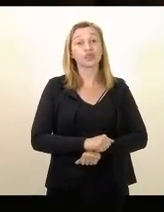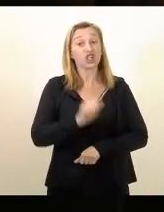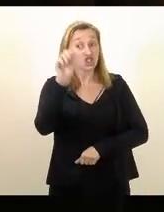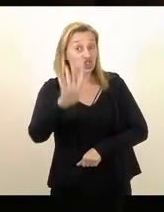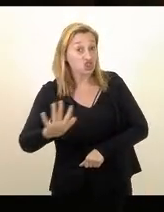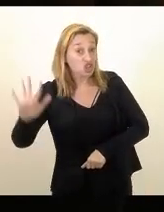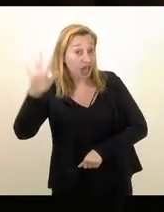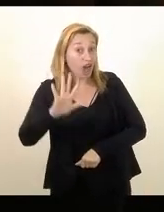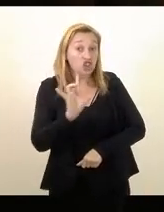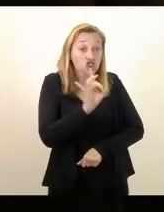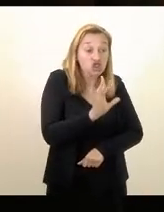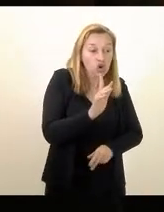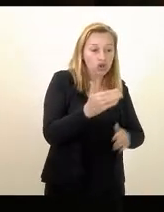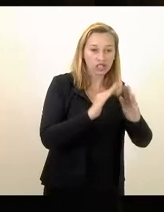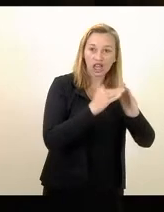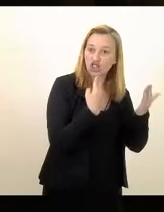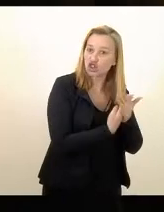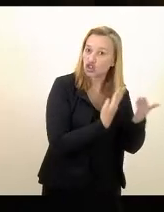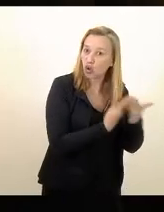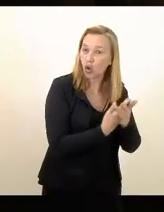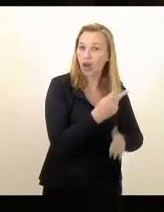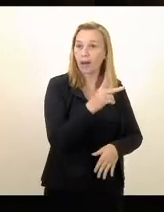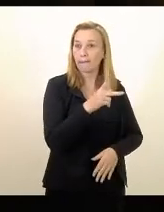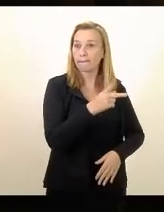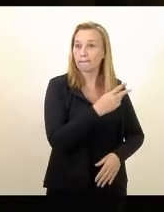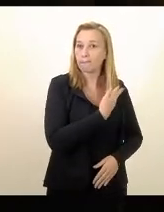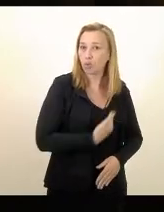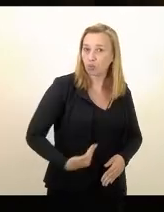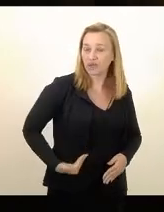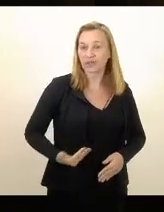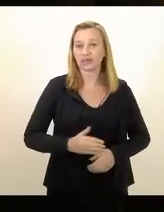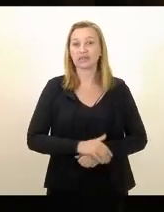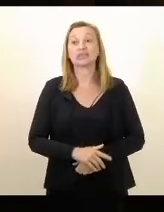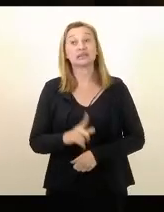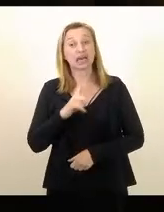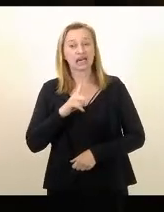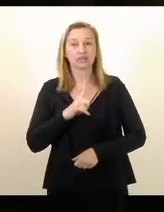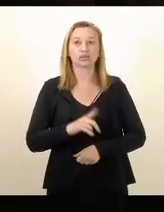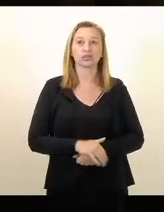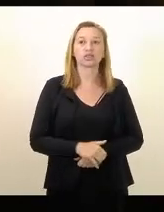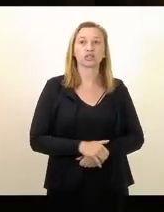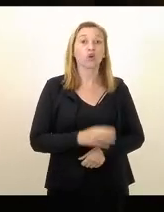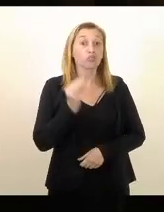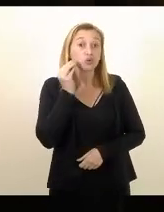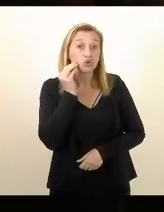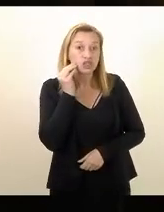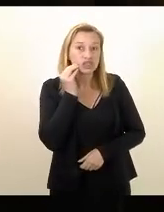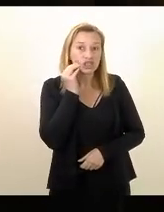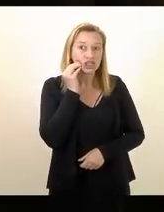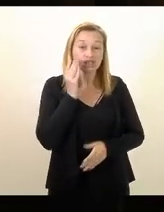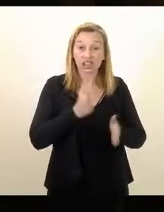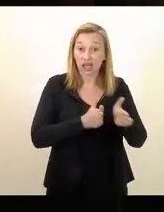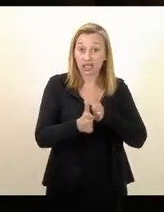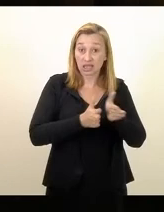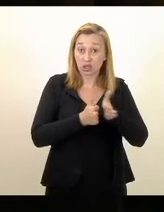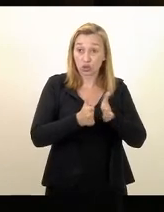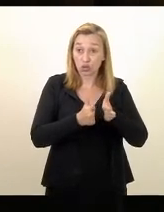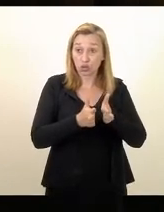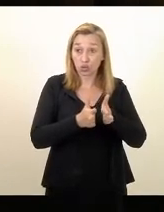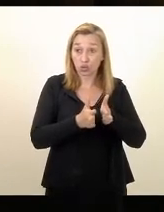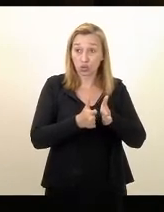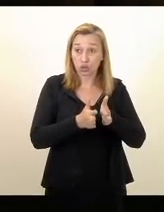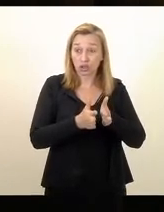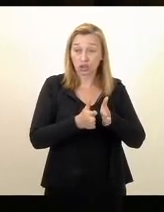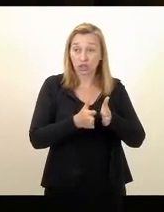geral só na escola pública em geral só na escola pública tem oportunidade de acesso a